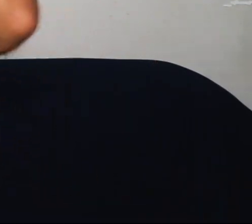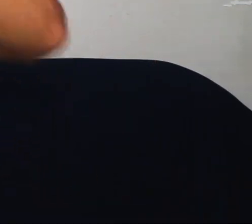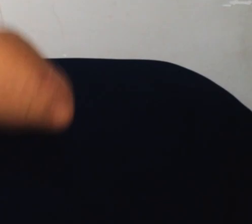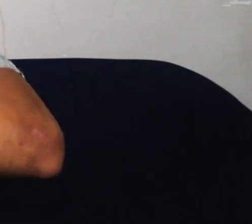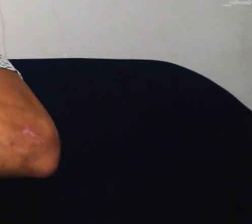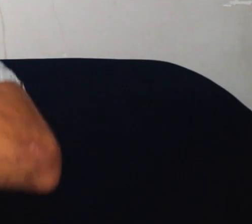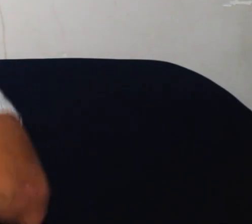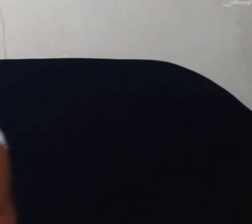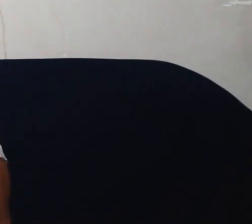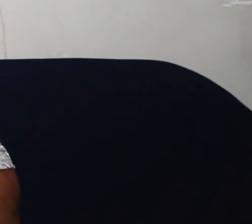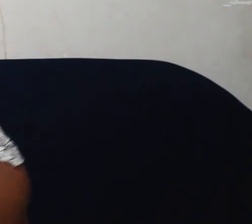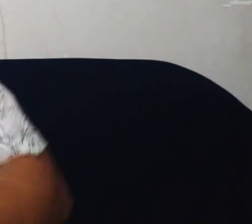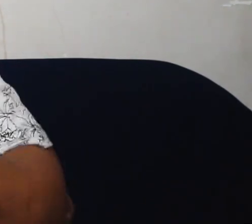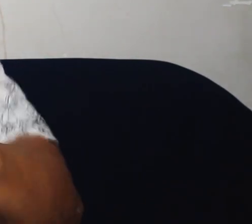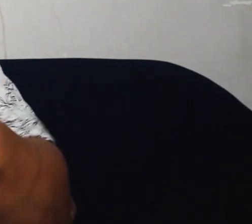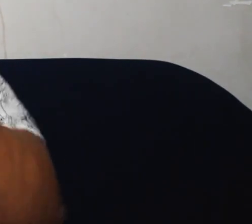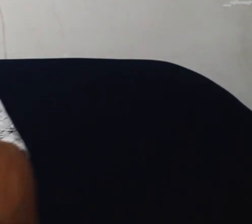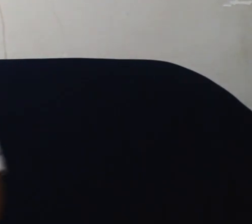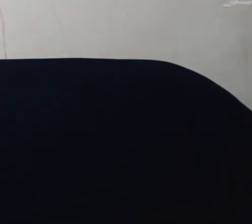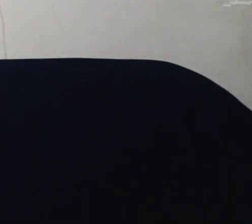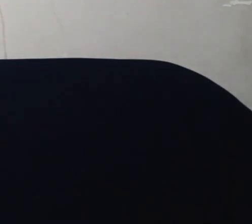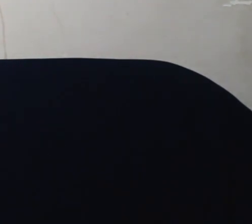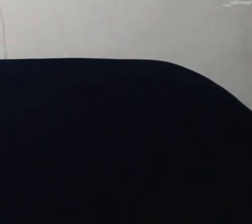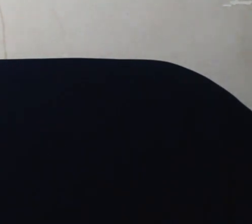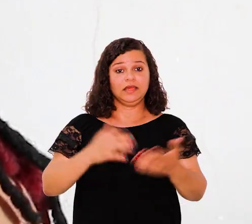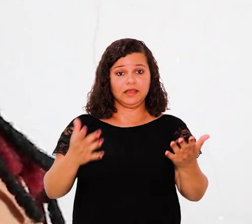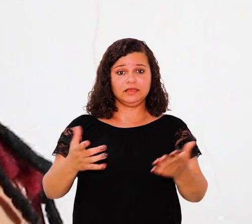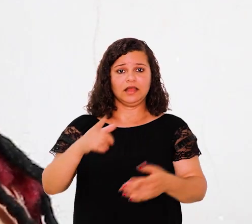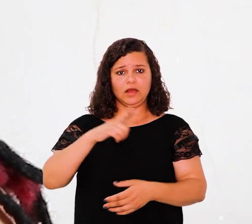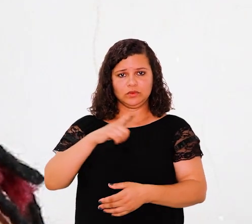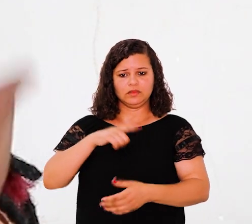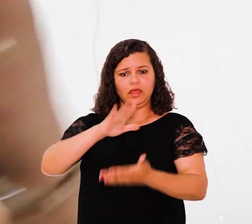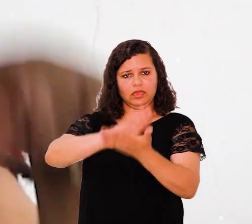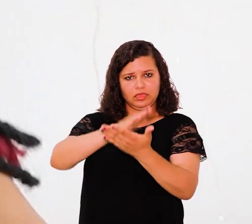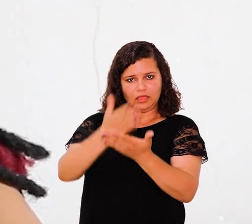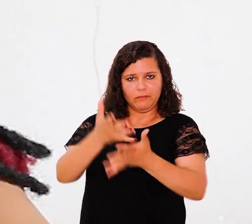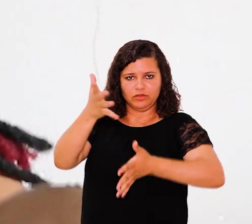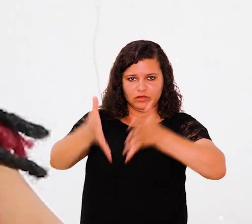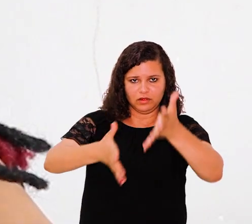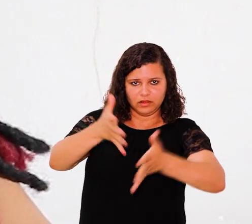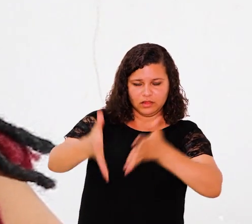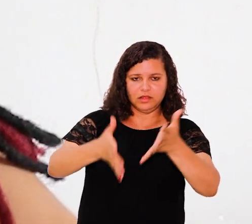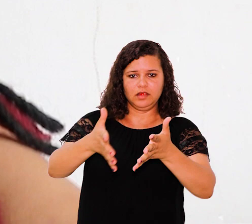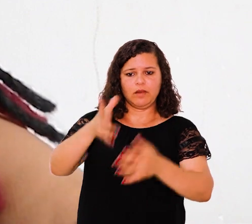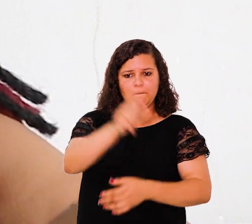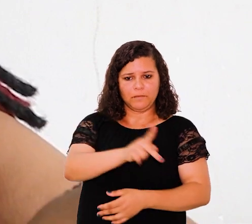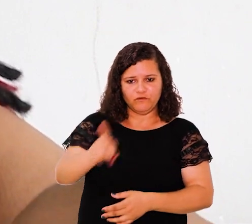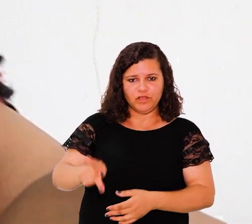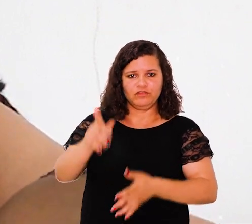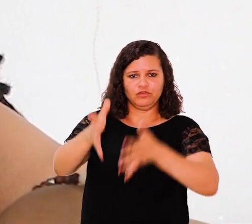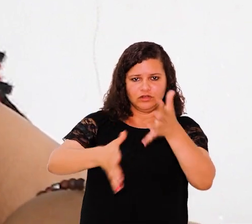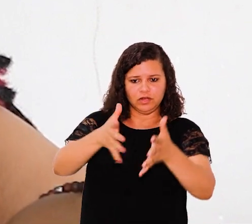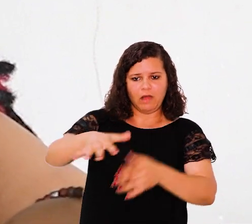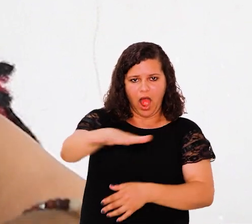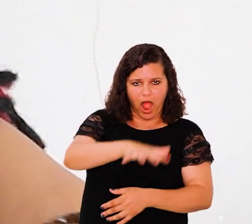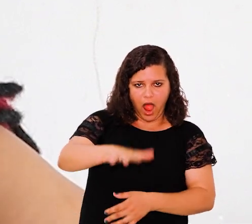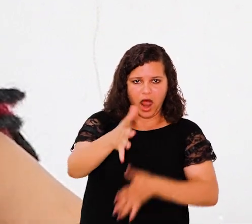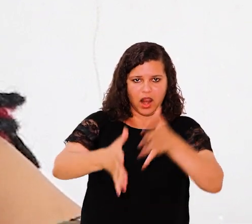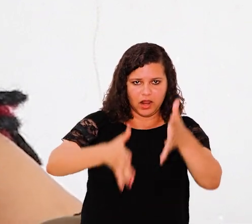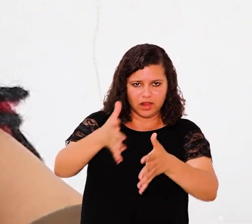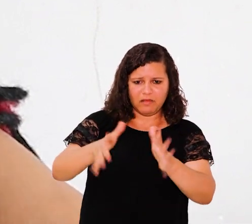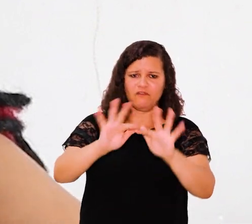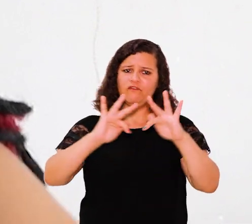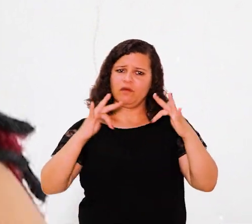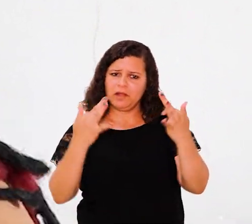crescer e desenvolver. E isso é questão da acessibilidade. Então, enquanto tem o intérprete de Libras, o professor de Libras